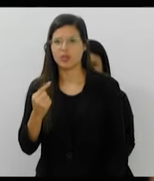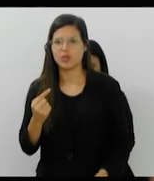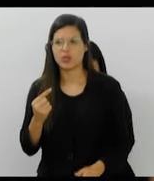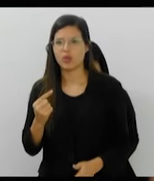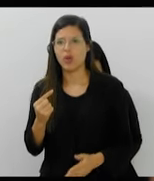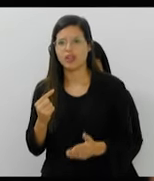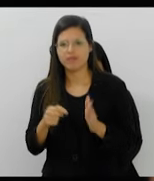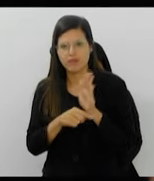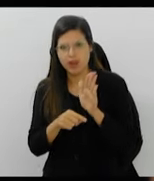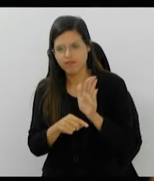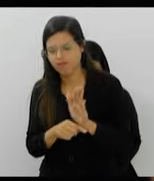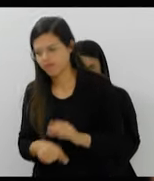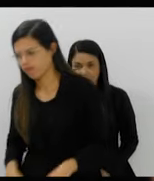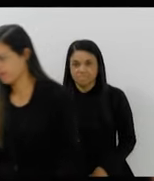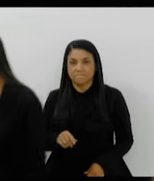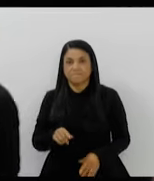interlocutores